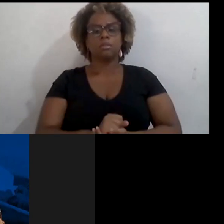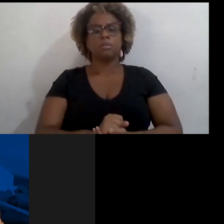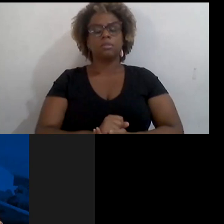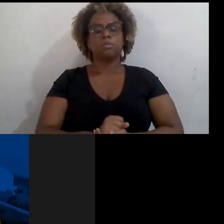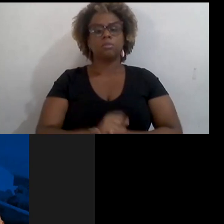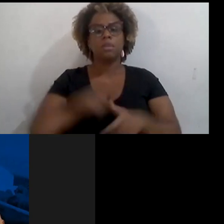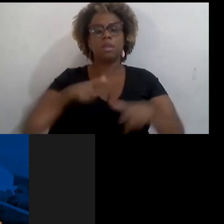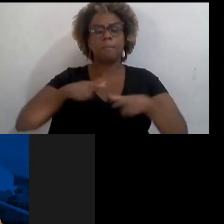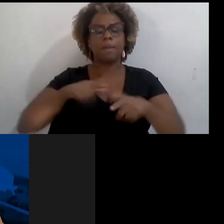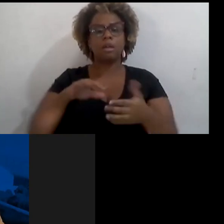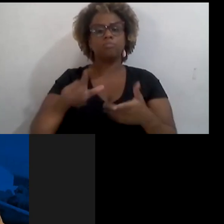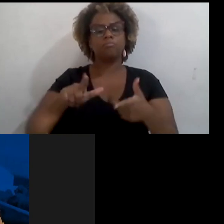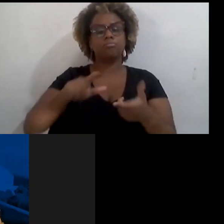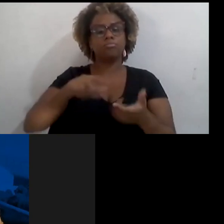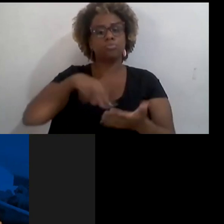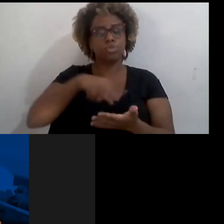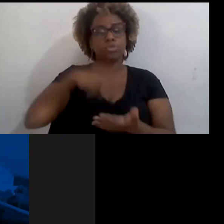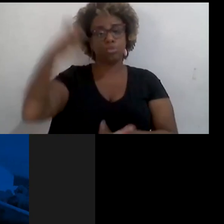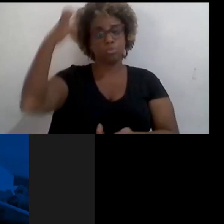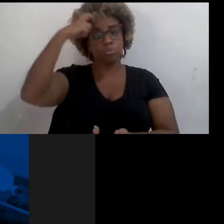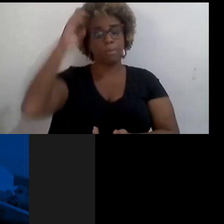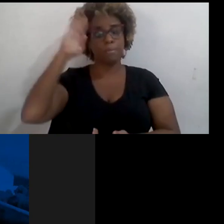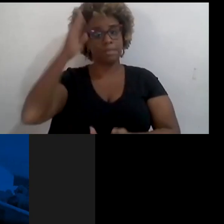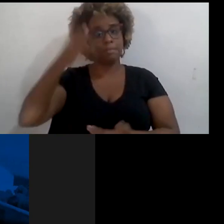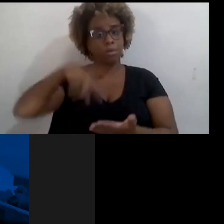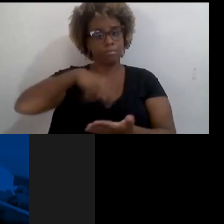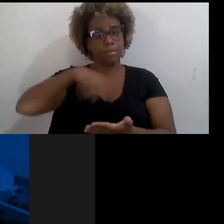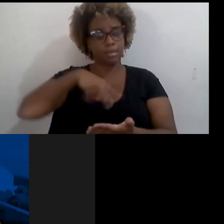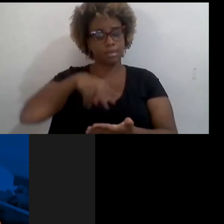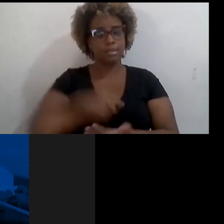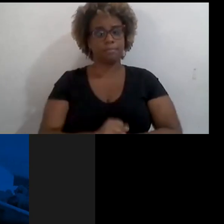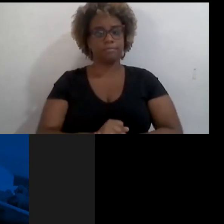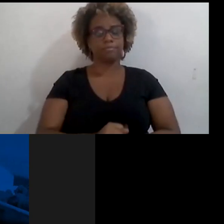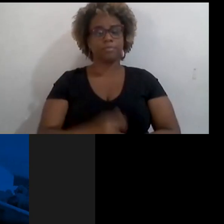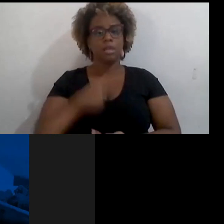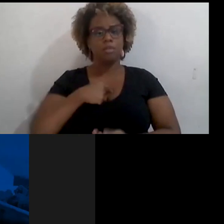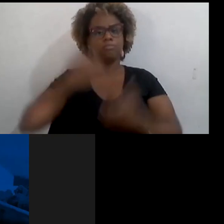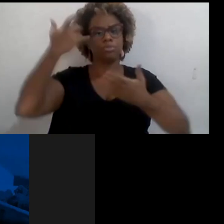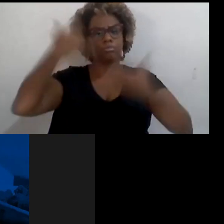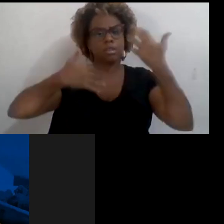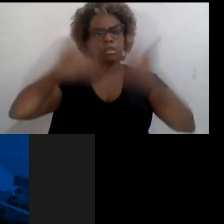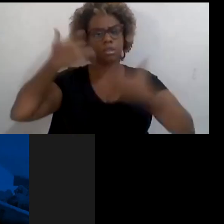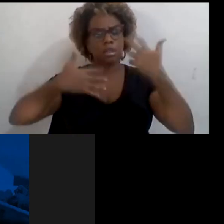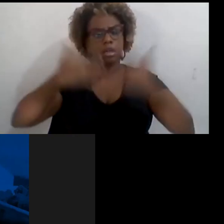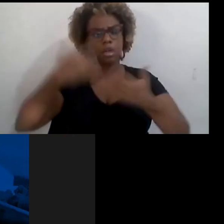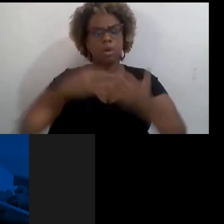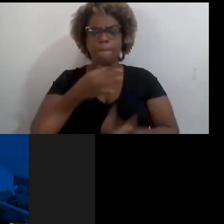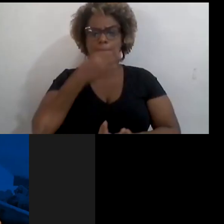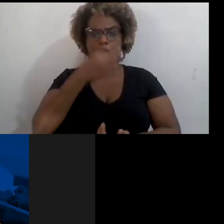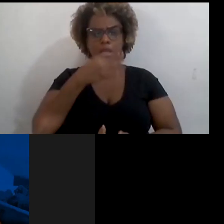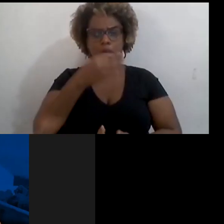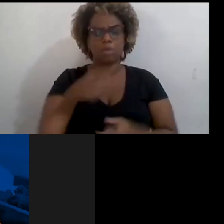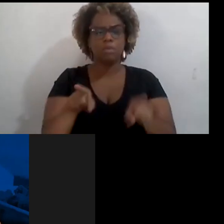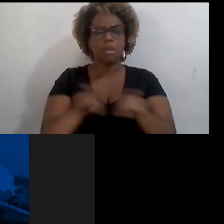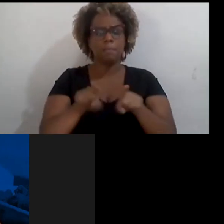a dança. Vou tentar deixar aqui algumas sugestões e fazer algumas perguntas